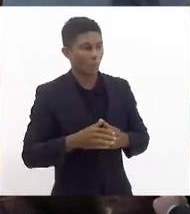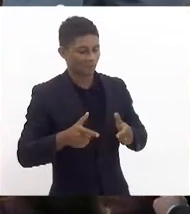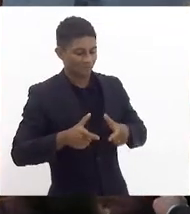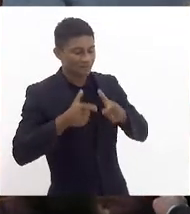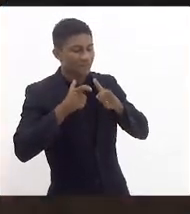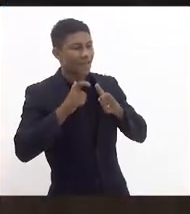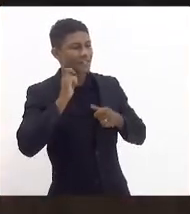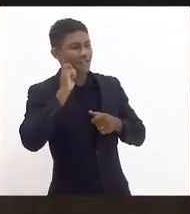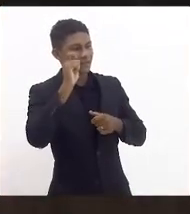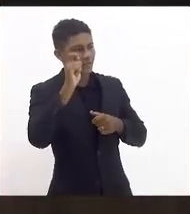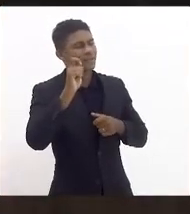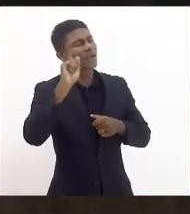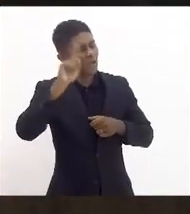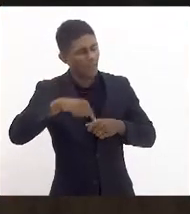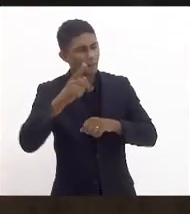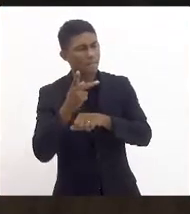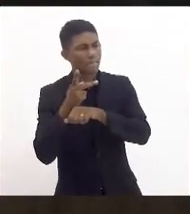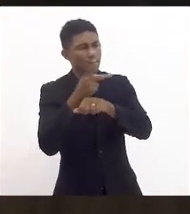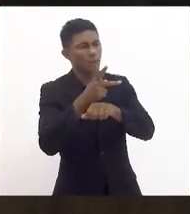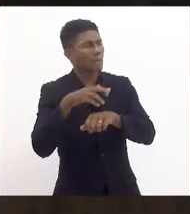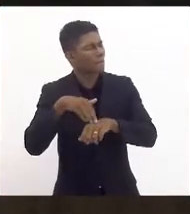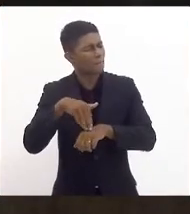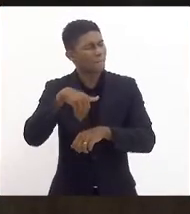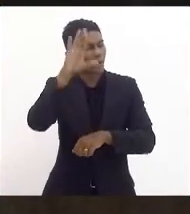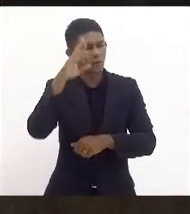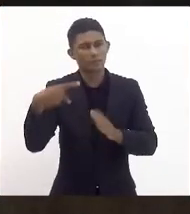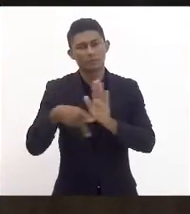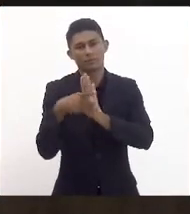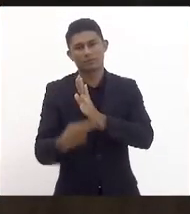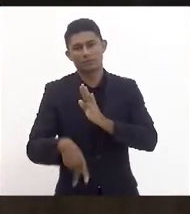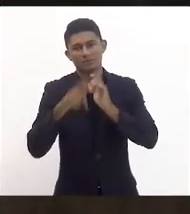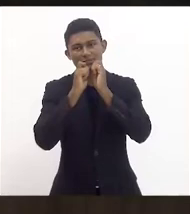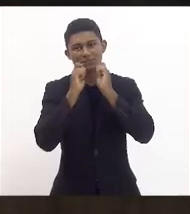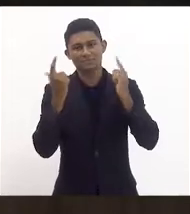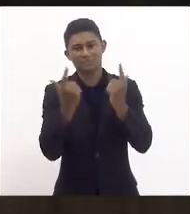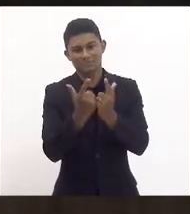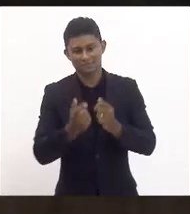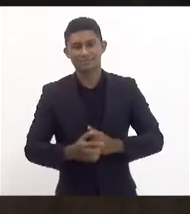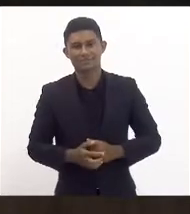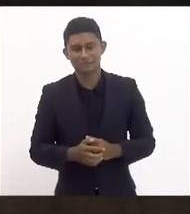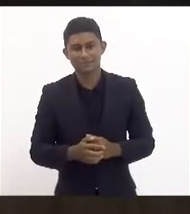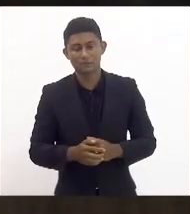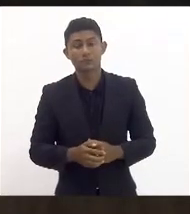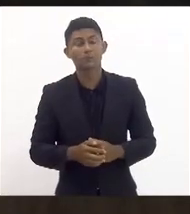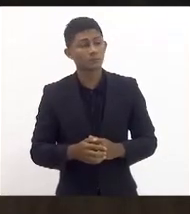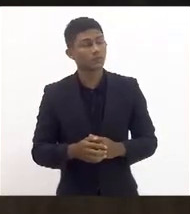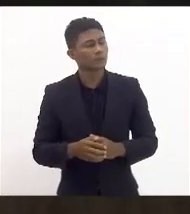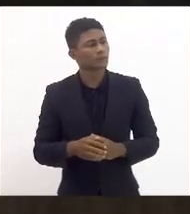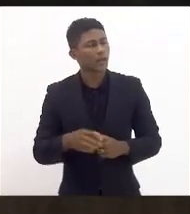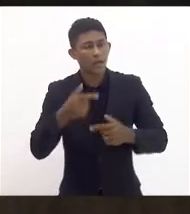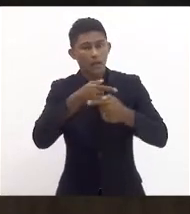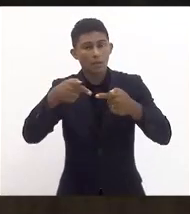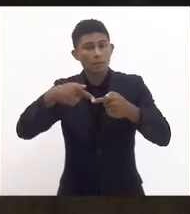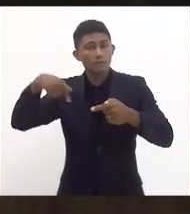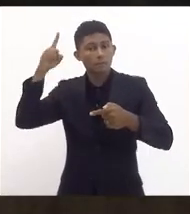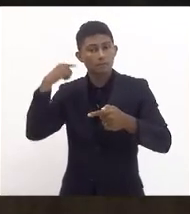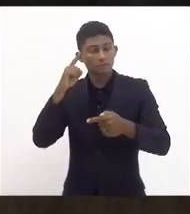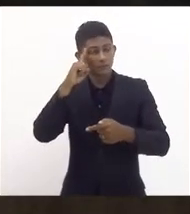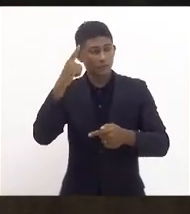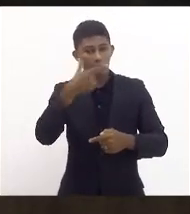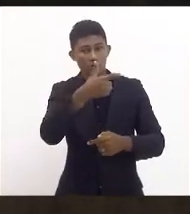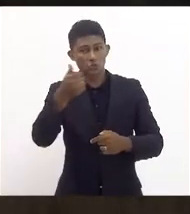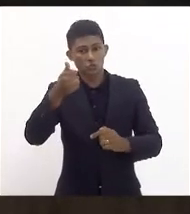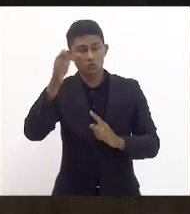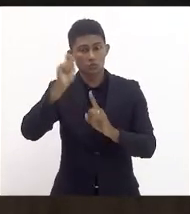a maior comenda que a casa tem e... foi inaugurado na semana passada, dia 21 de